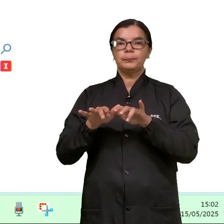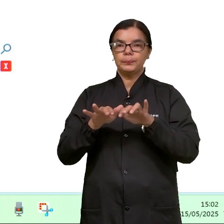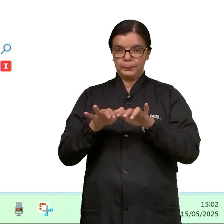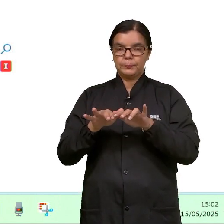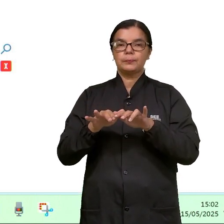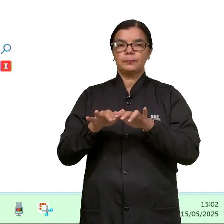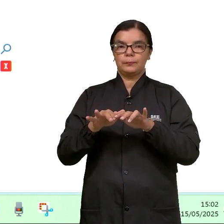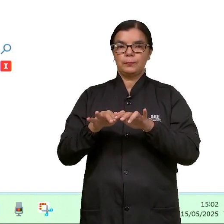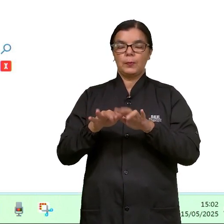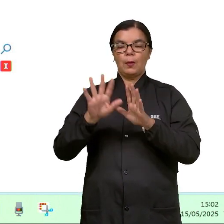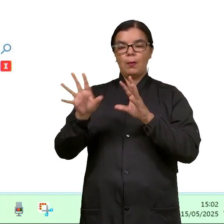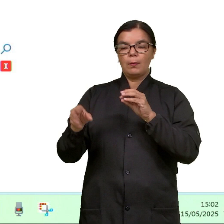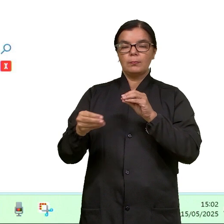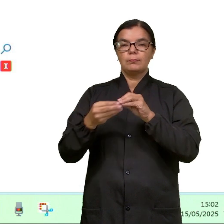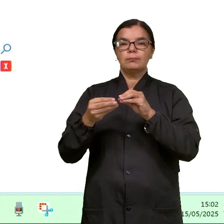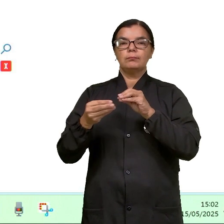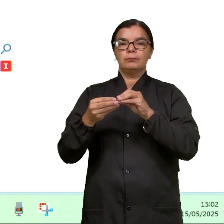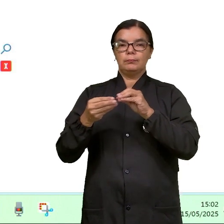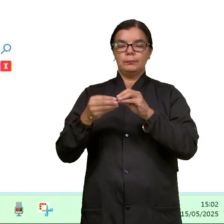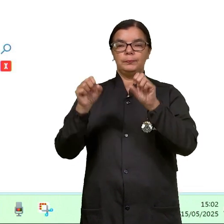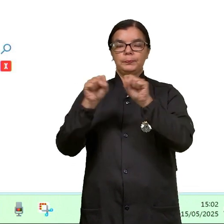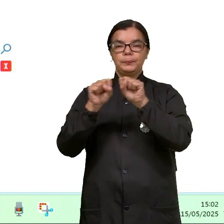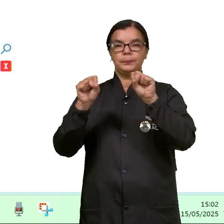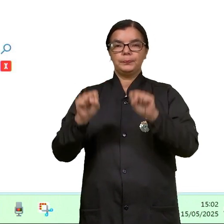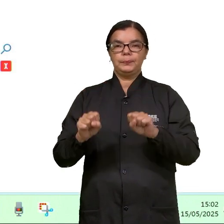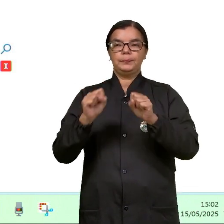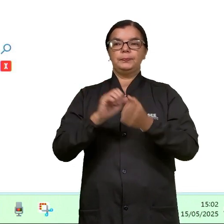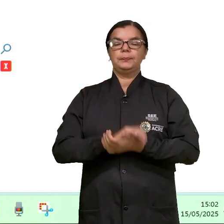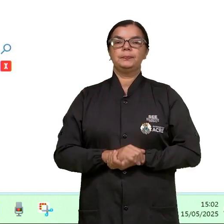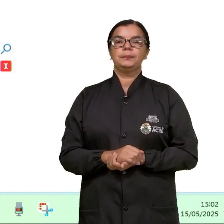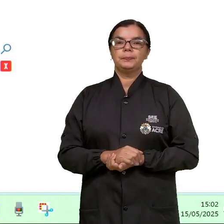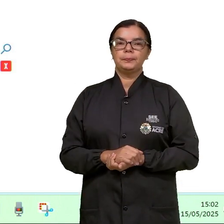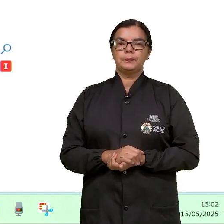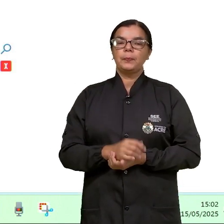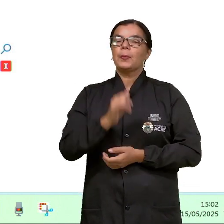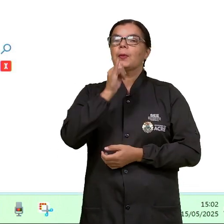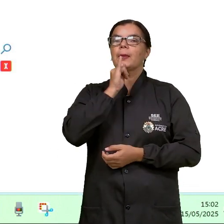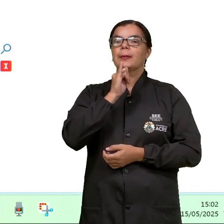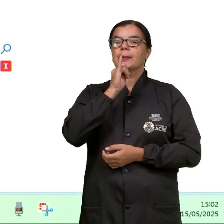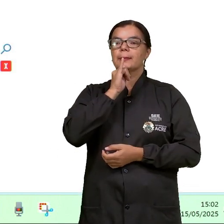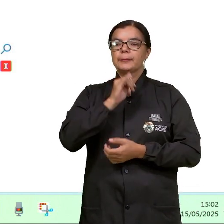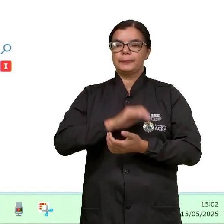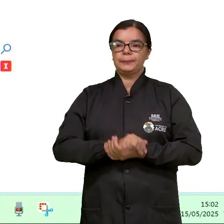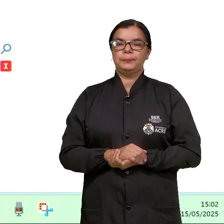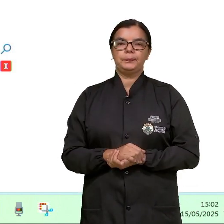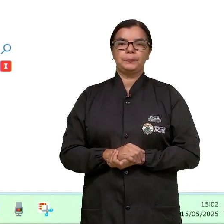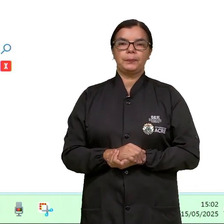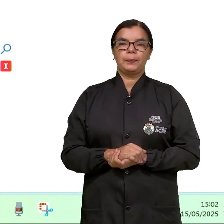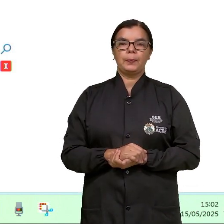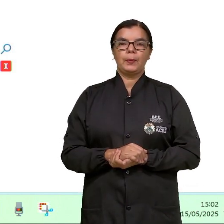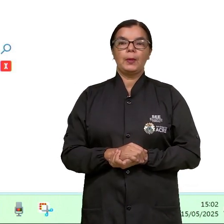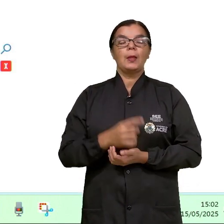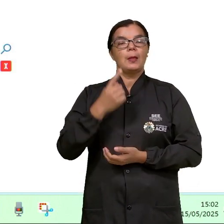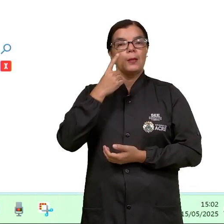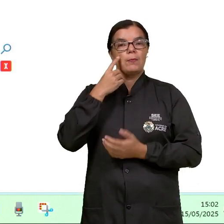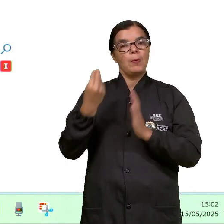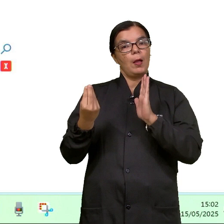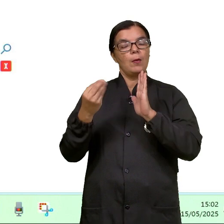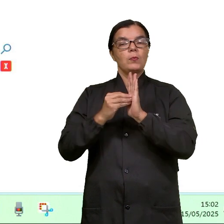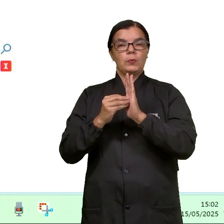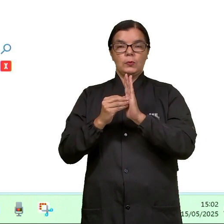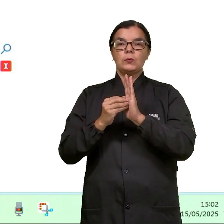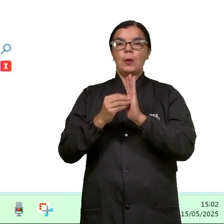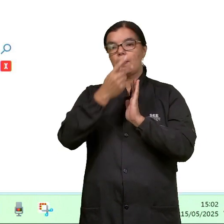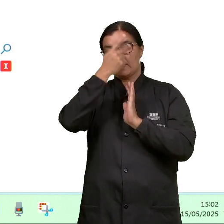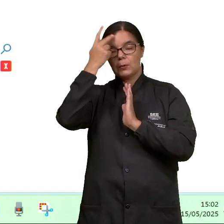de implantação desse sistema. Por exemplo, tá? Então, assim, isso aqui vai aparecer no bloco para